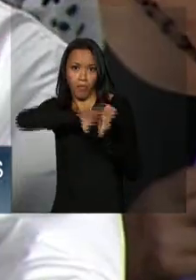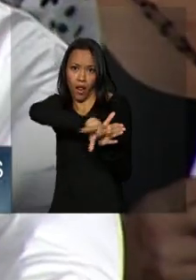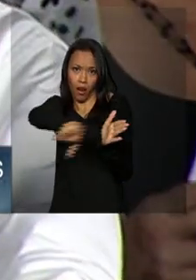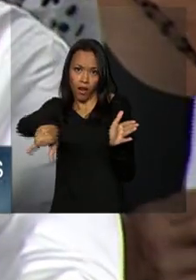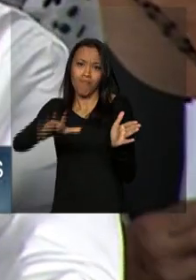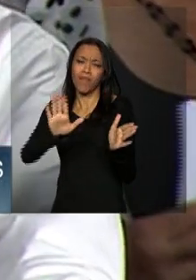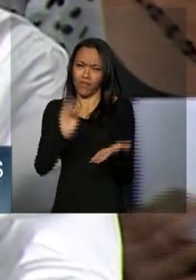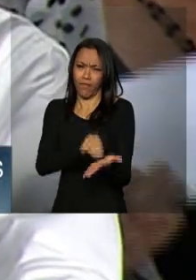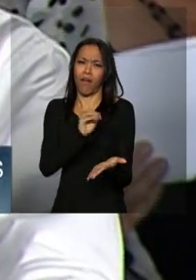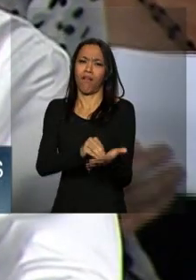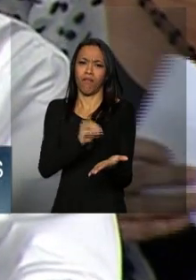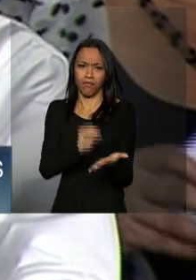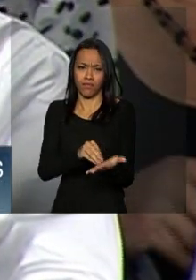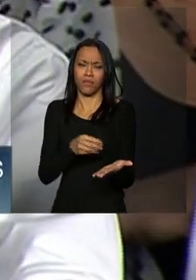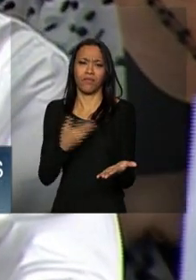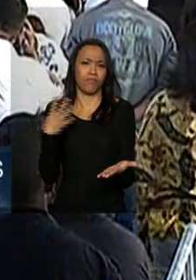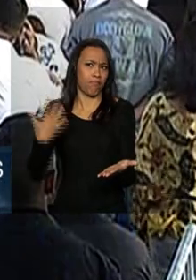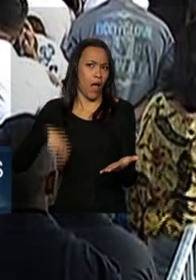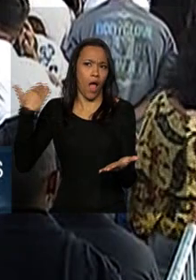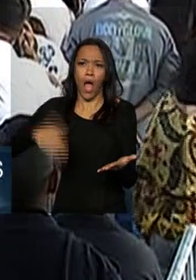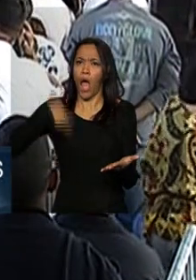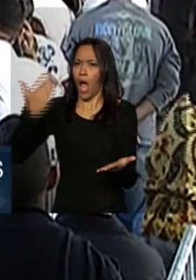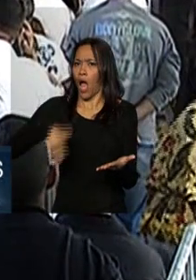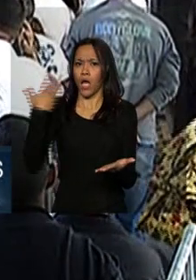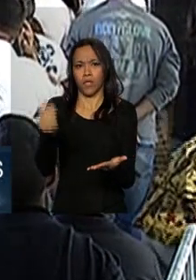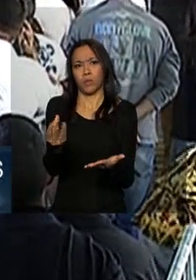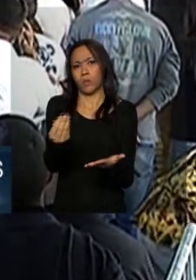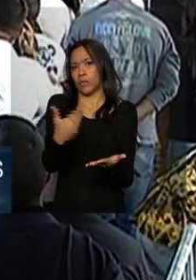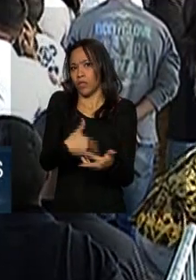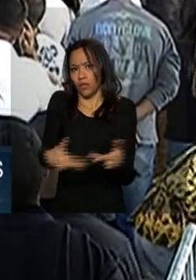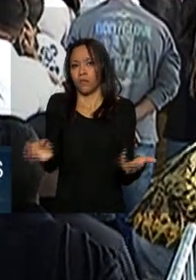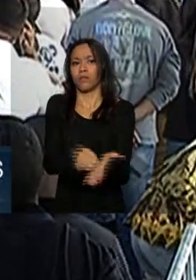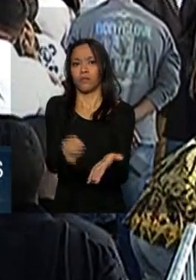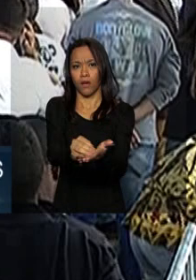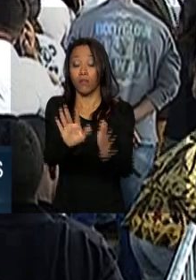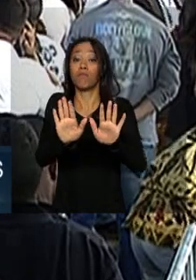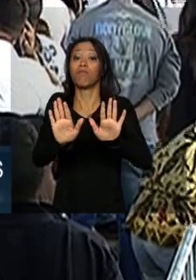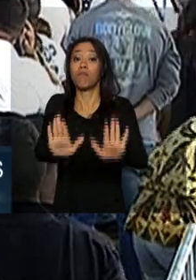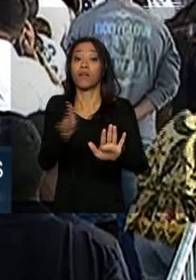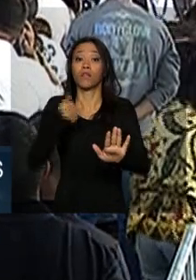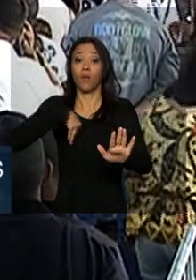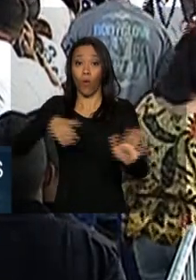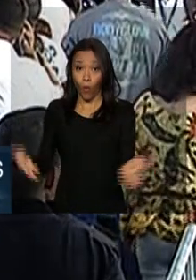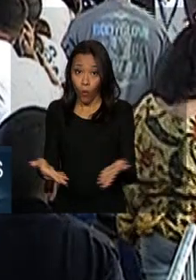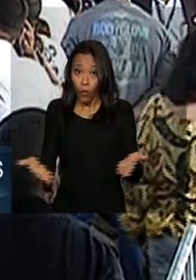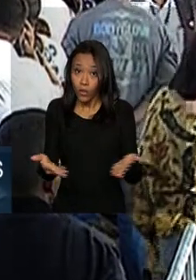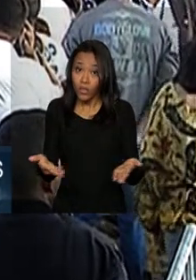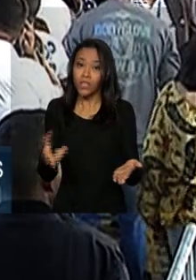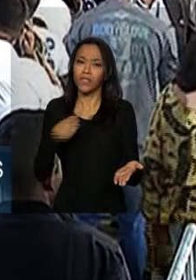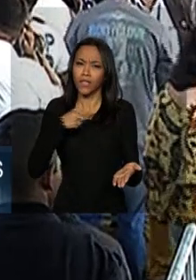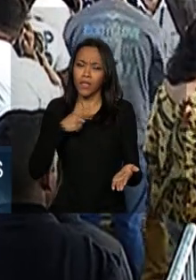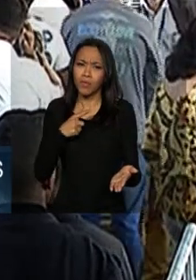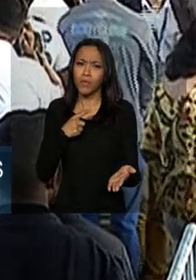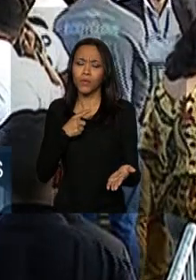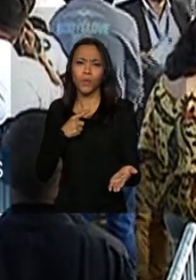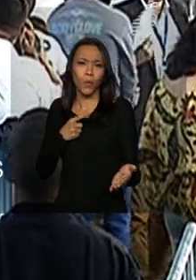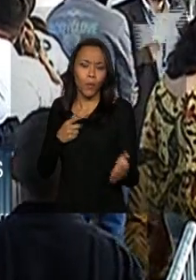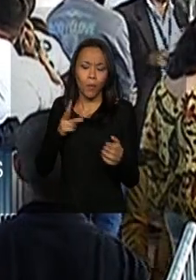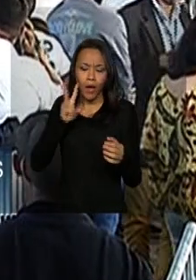a ser feito, tem muito chão para caminhar, mas hoje a gente parte de uma base muito